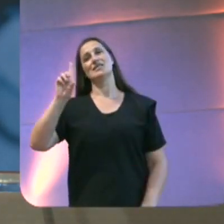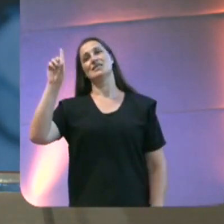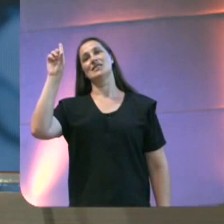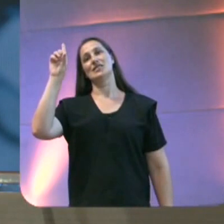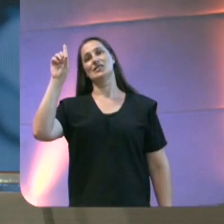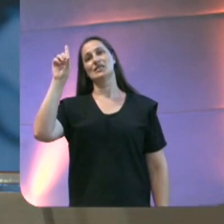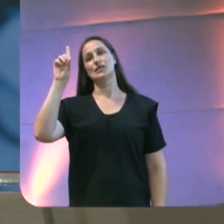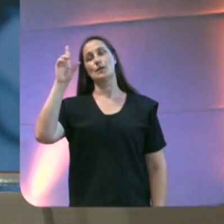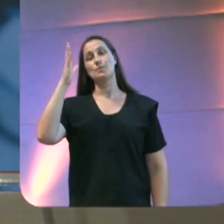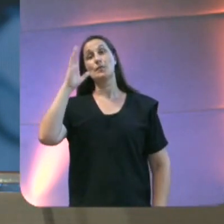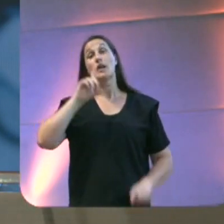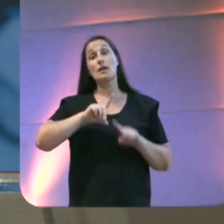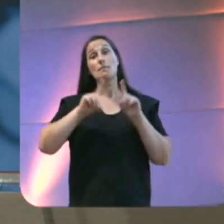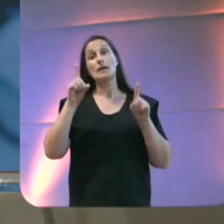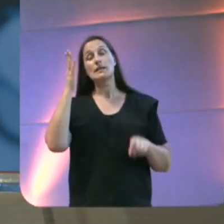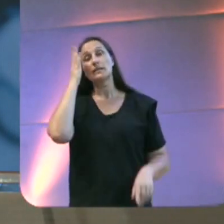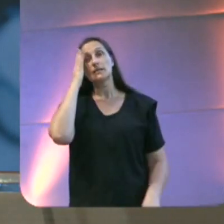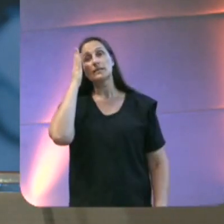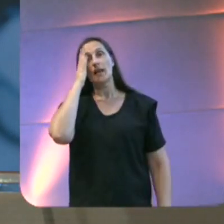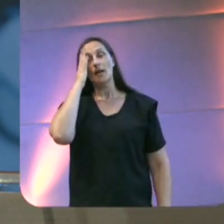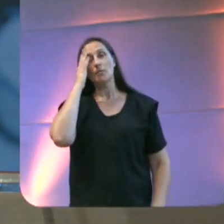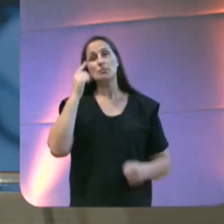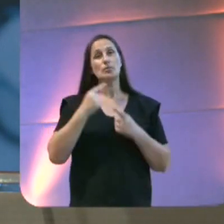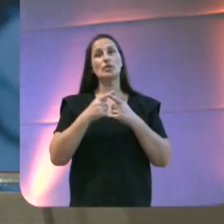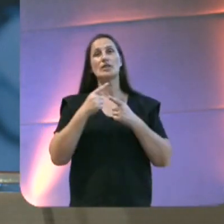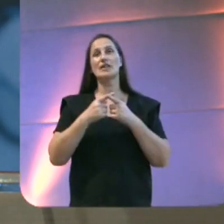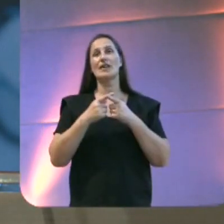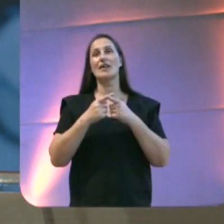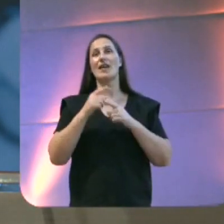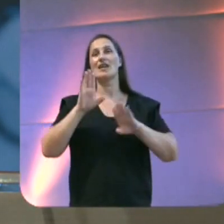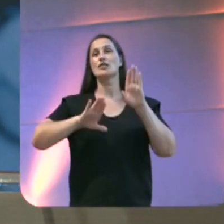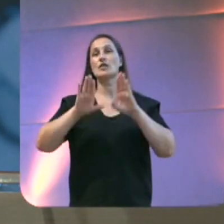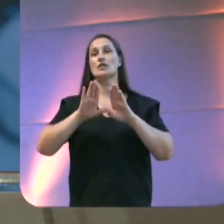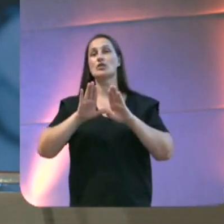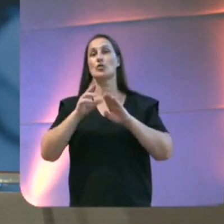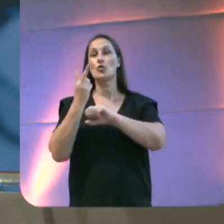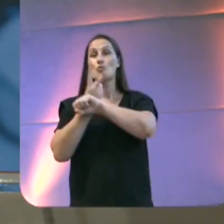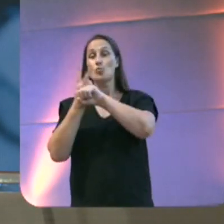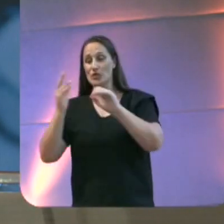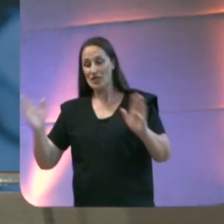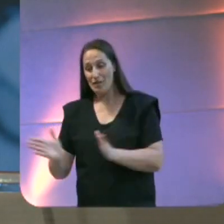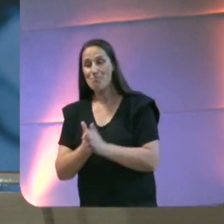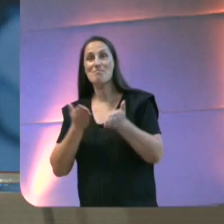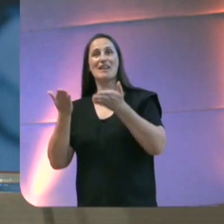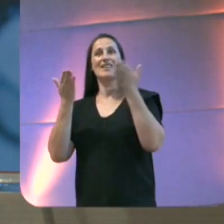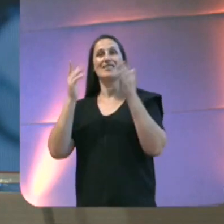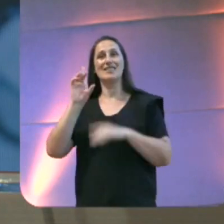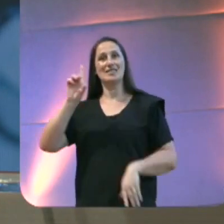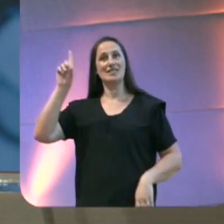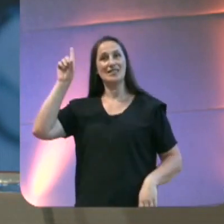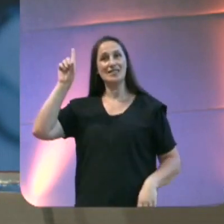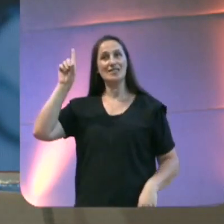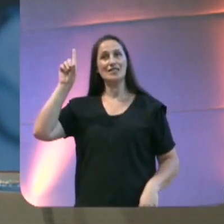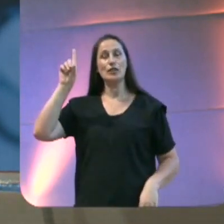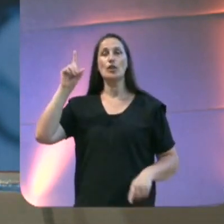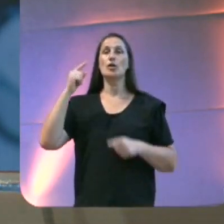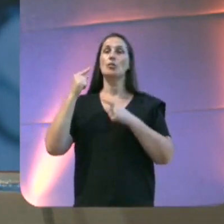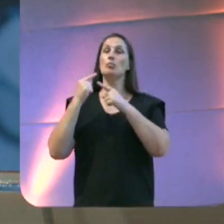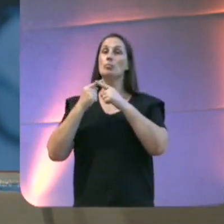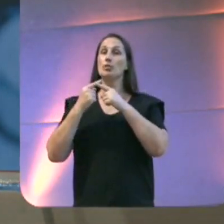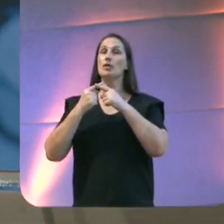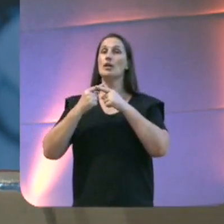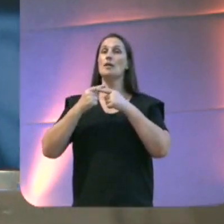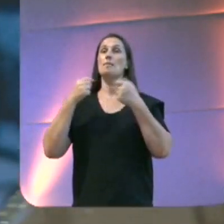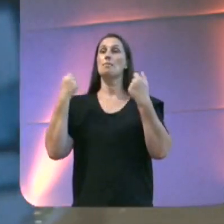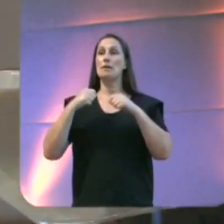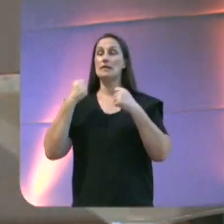Mas sabe por que às vezes a gente não busca o imponderável de Deus? Porque a gente vai ter que dar passos de fé. Nessa semana